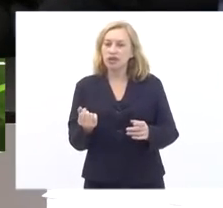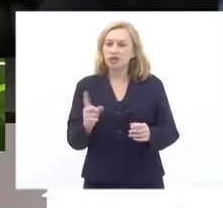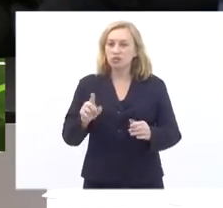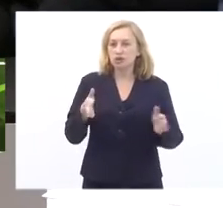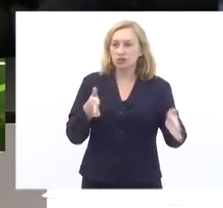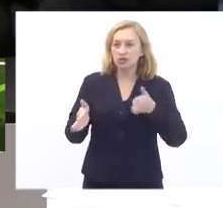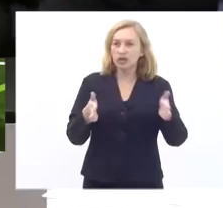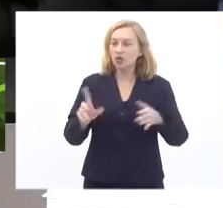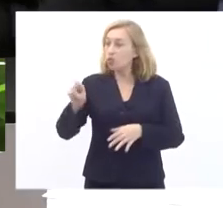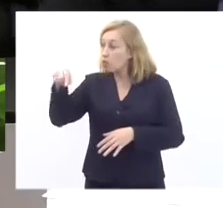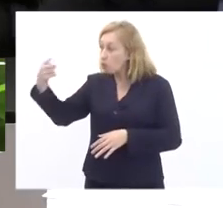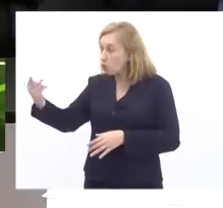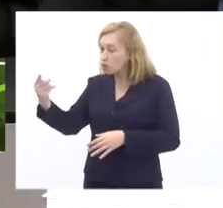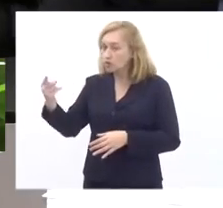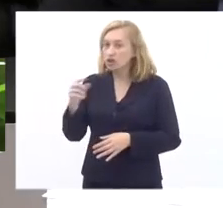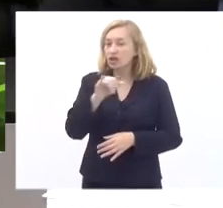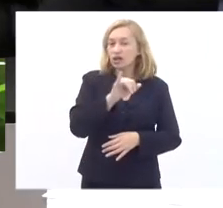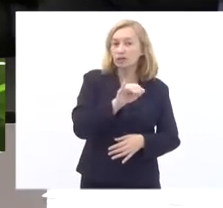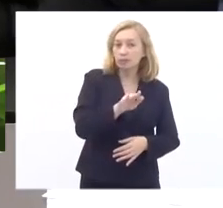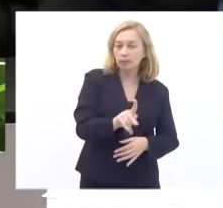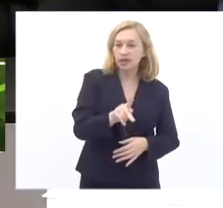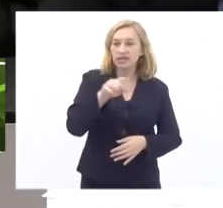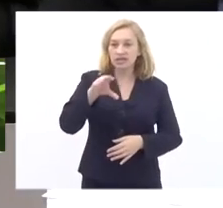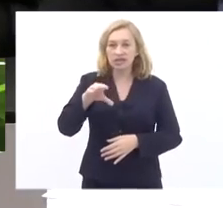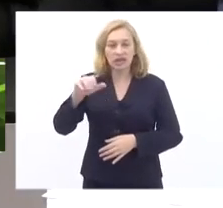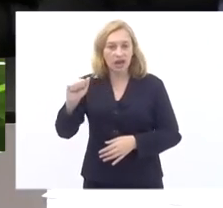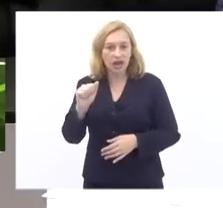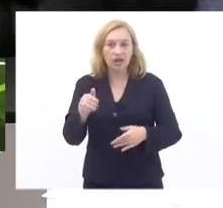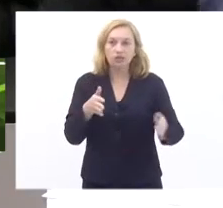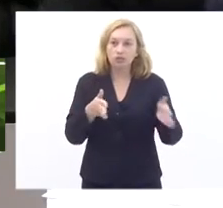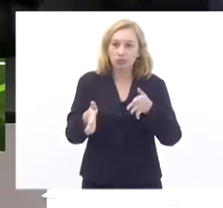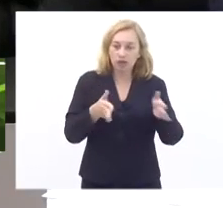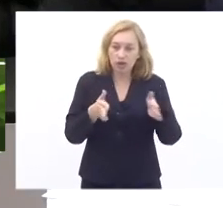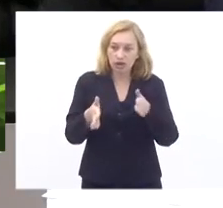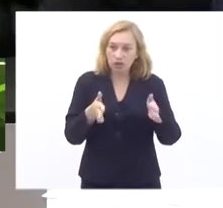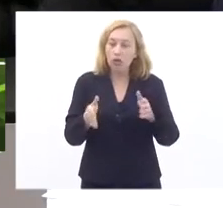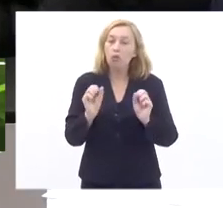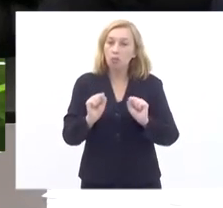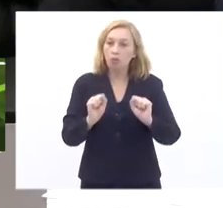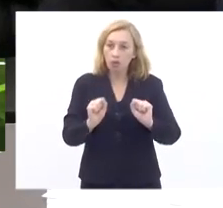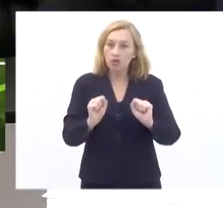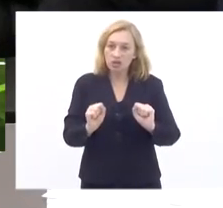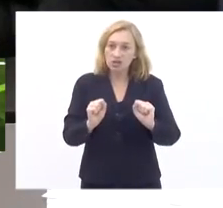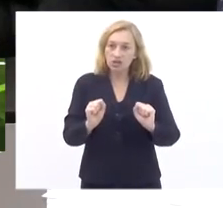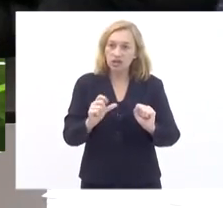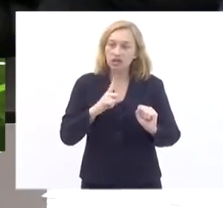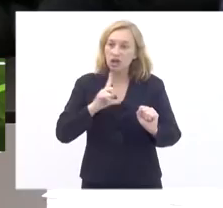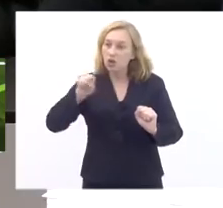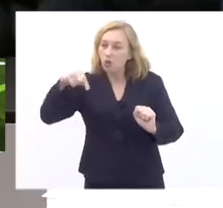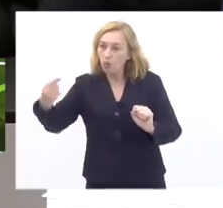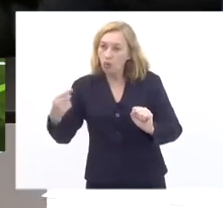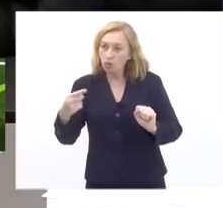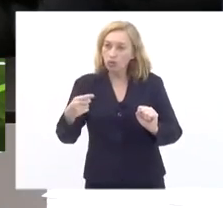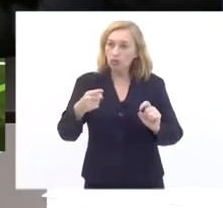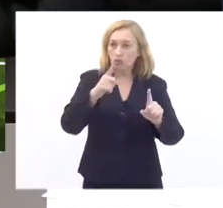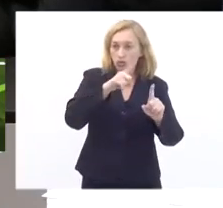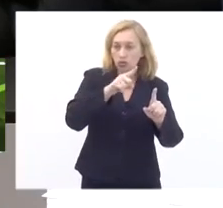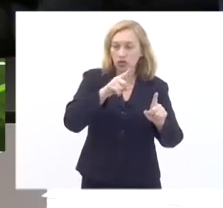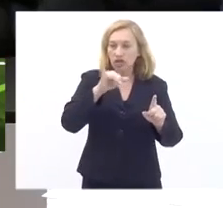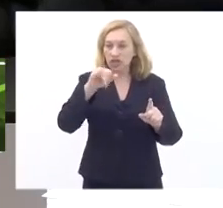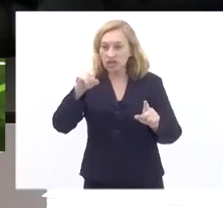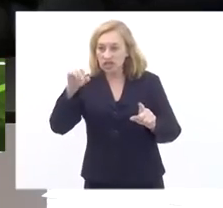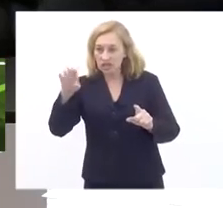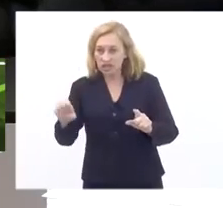sim, o IPCA durante um período, até que possa se estabelecer um outro índice setorial,